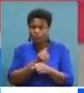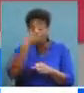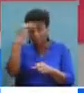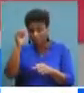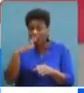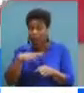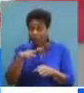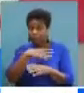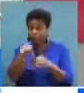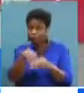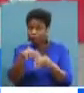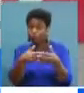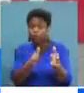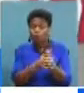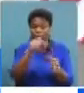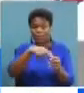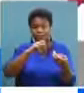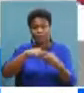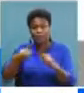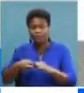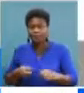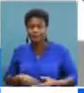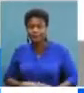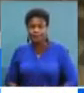A intenção é envolver todos nesta problemática.